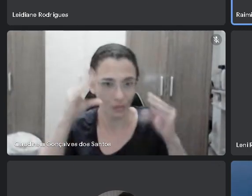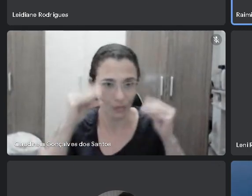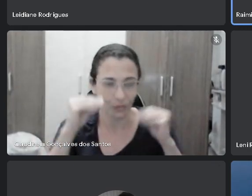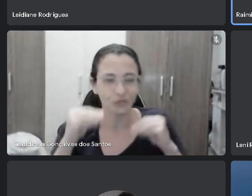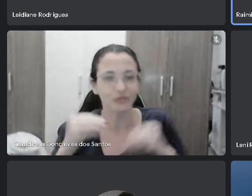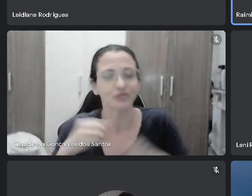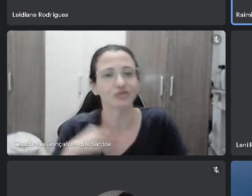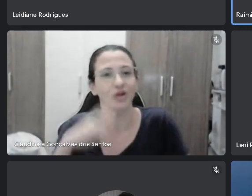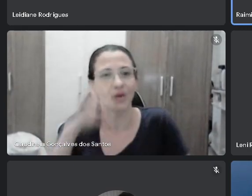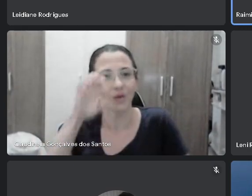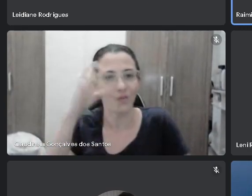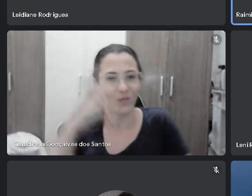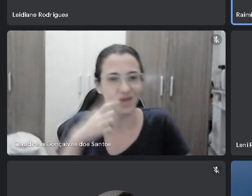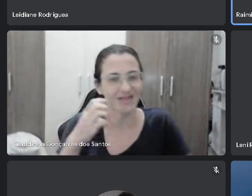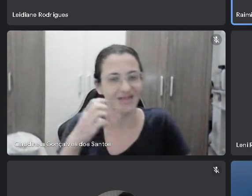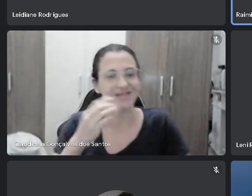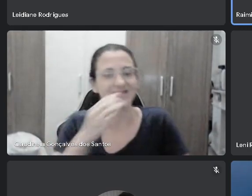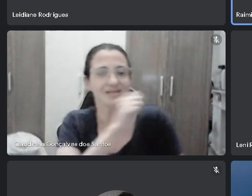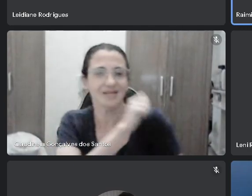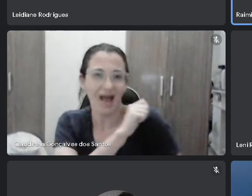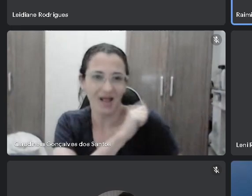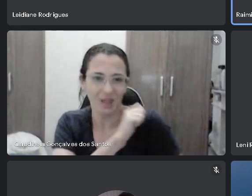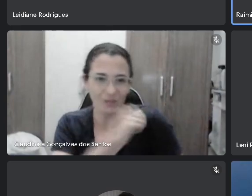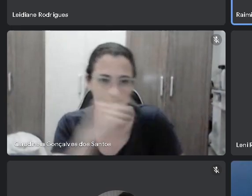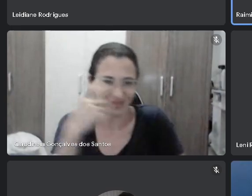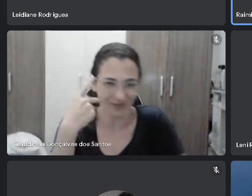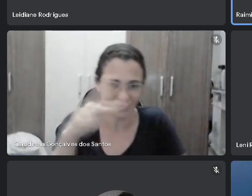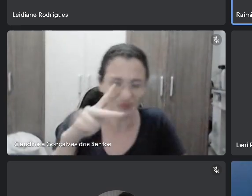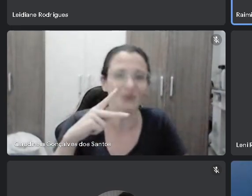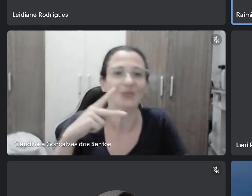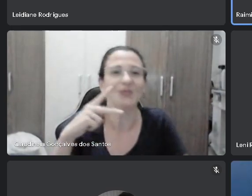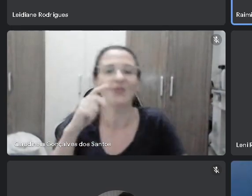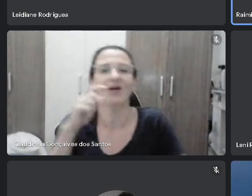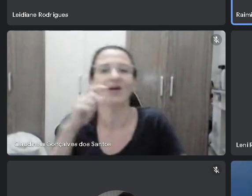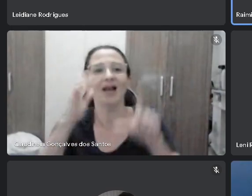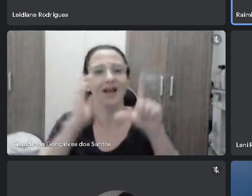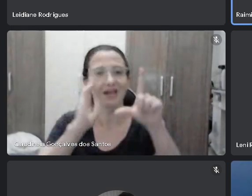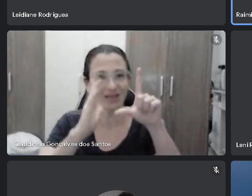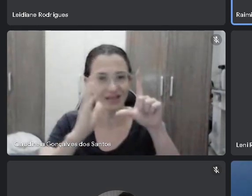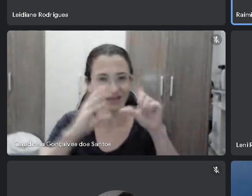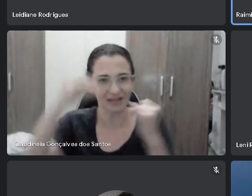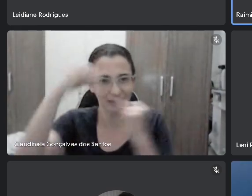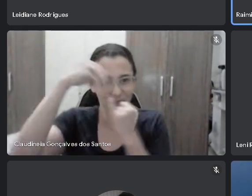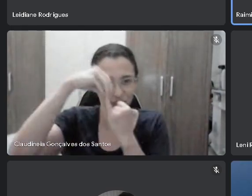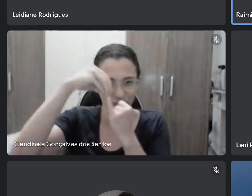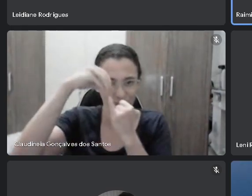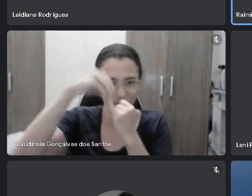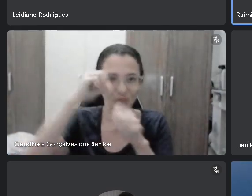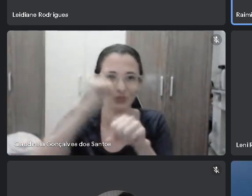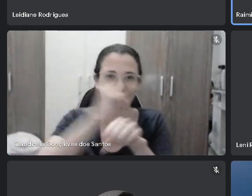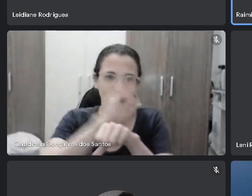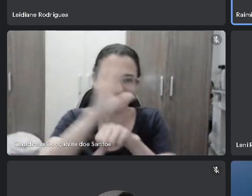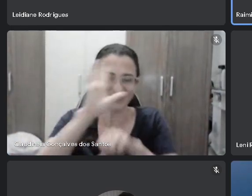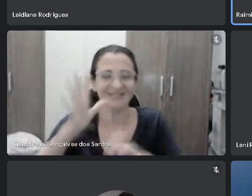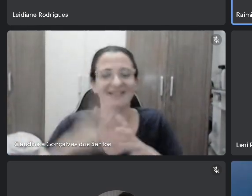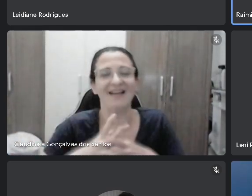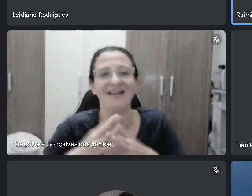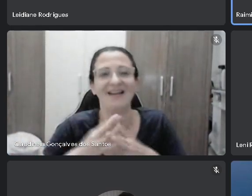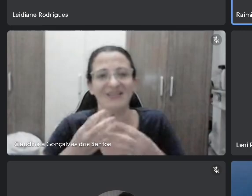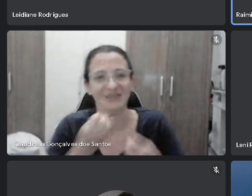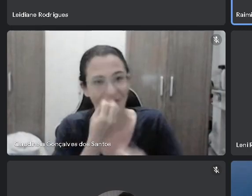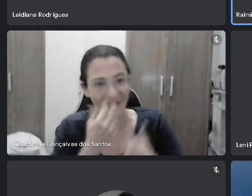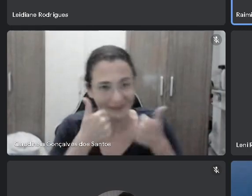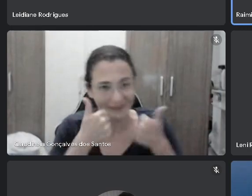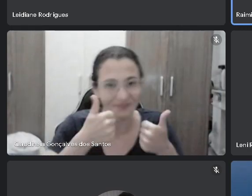Olá, eu sou Claudineia, boa noite. Eu sou aluna daqui do curso de Letras Libras